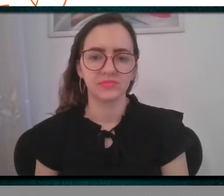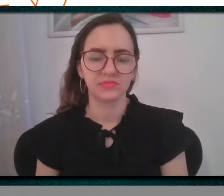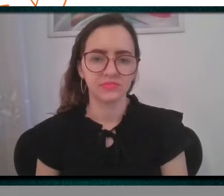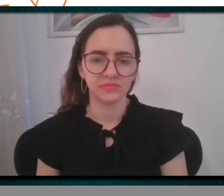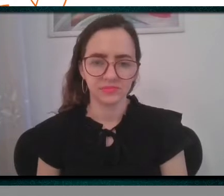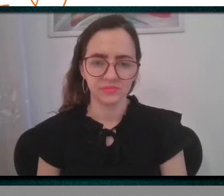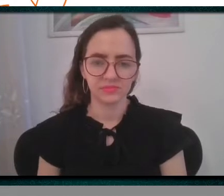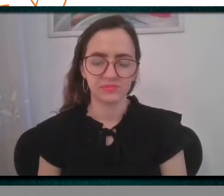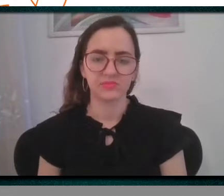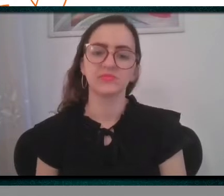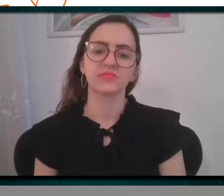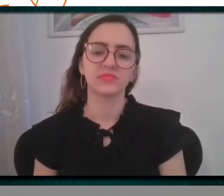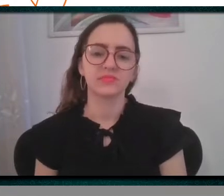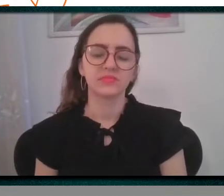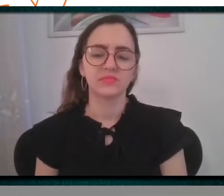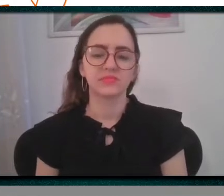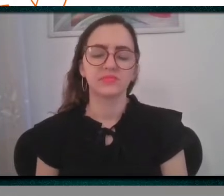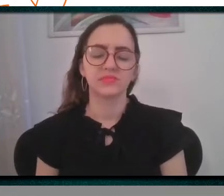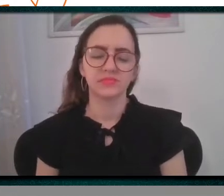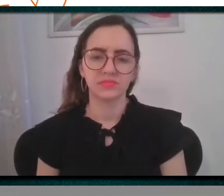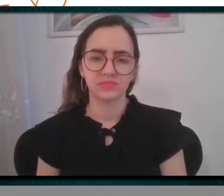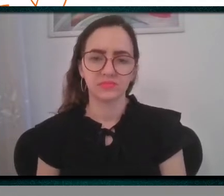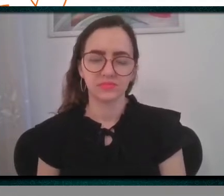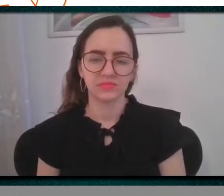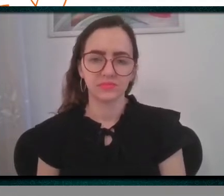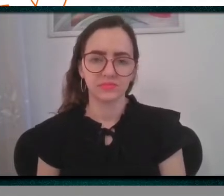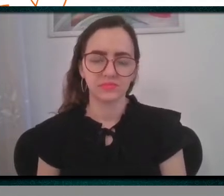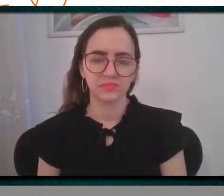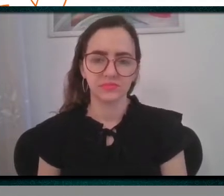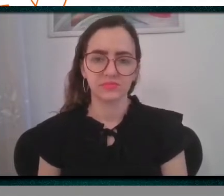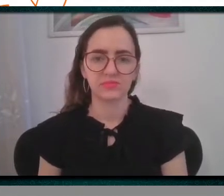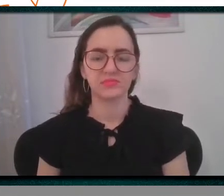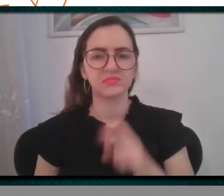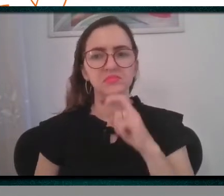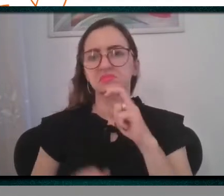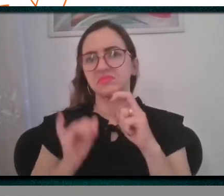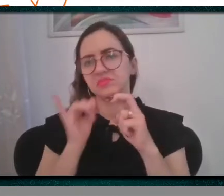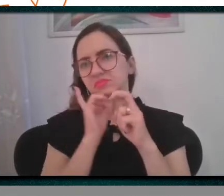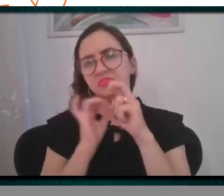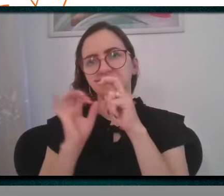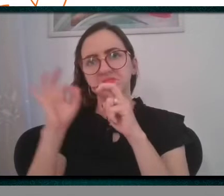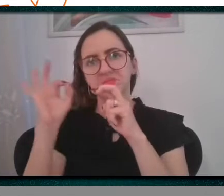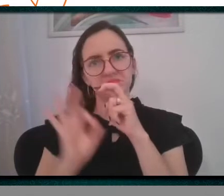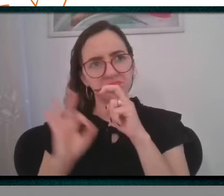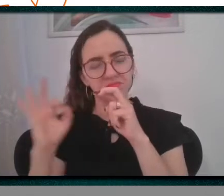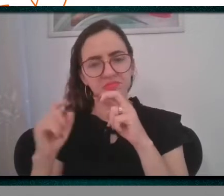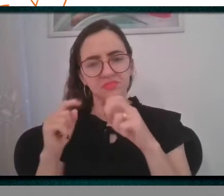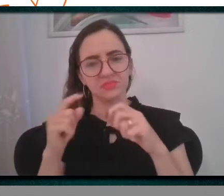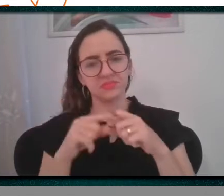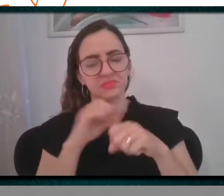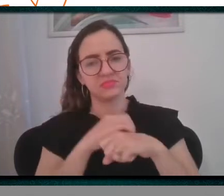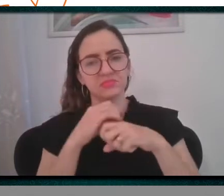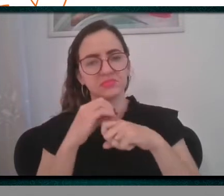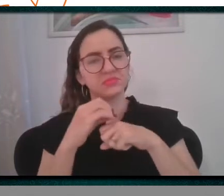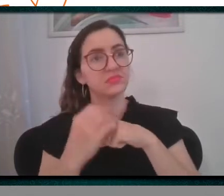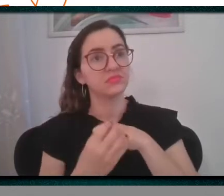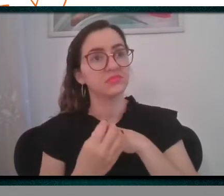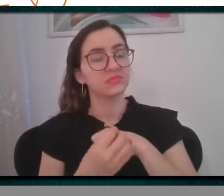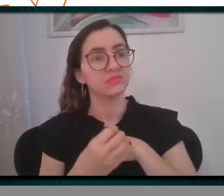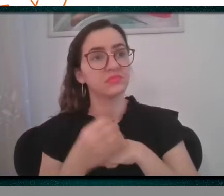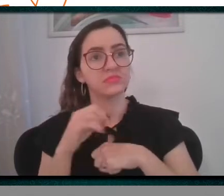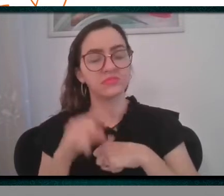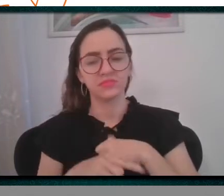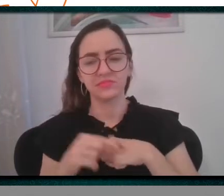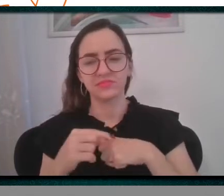5% de moléculas ionizadas, o ácido teve 75% de moléculas ionizadas. Ou seja, quando eu falo moléculas